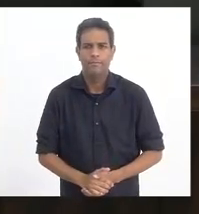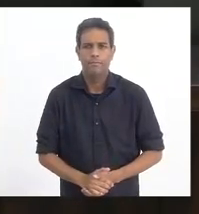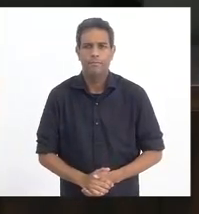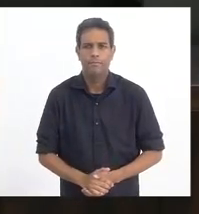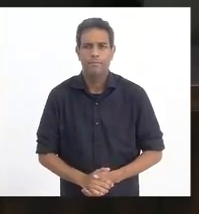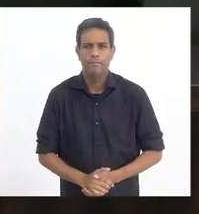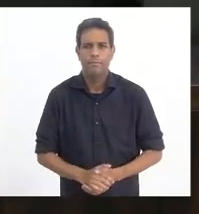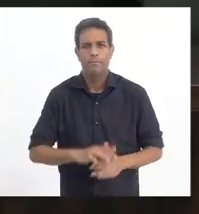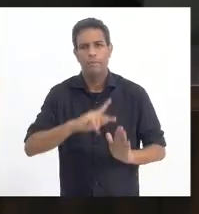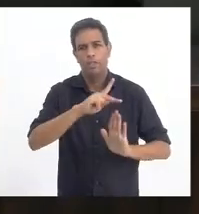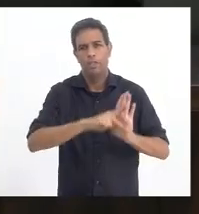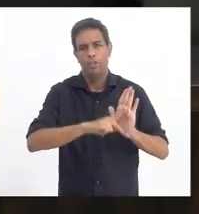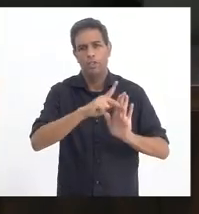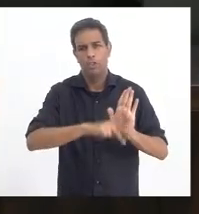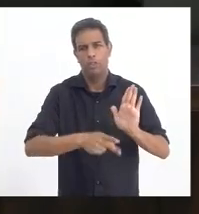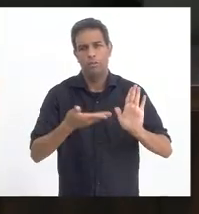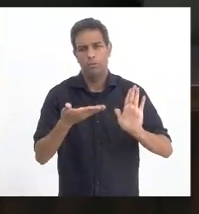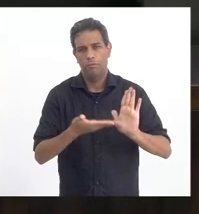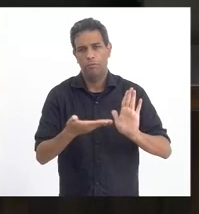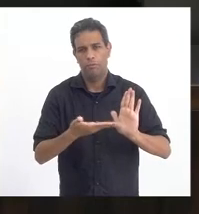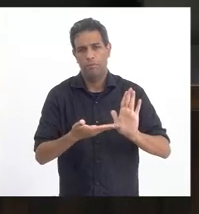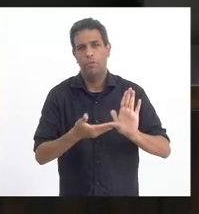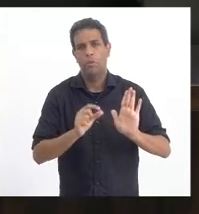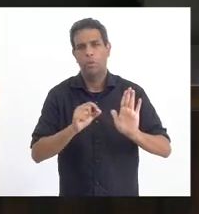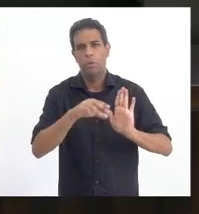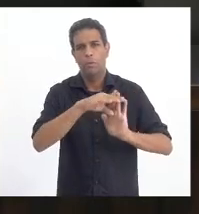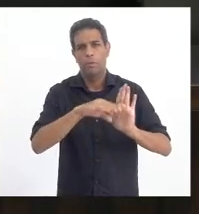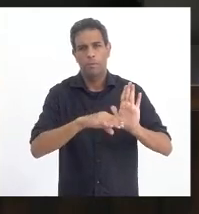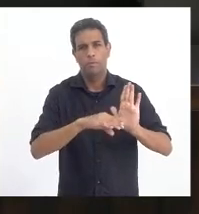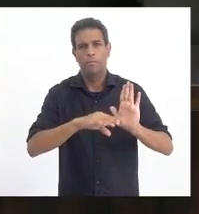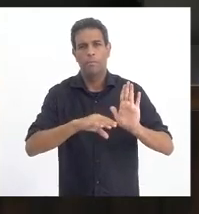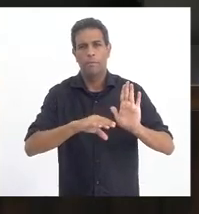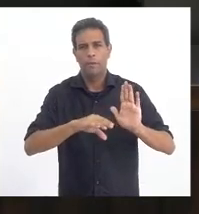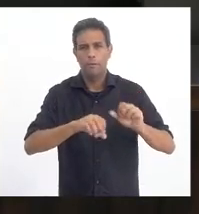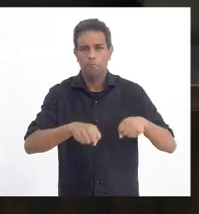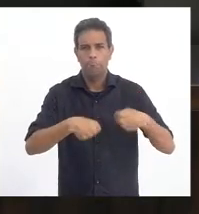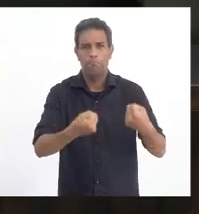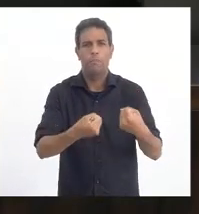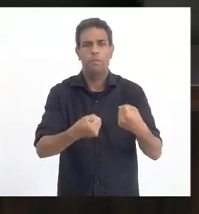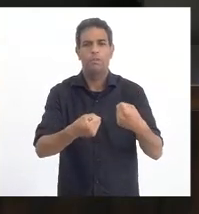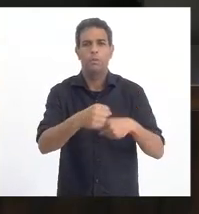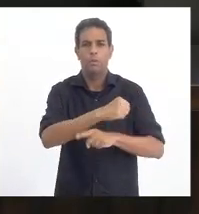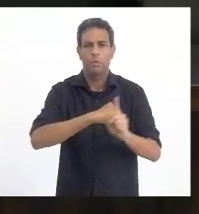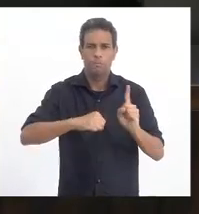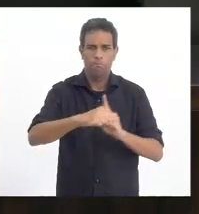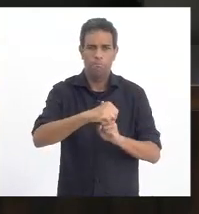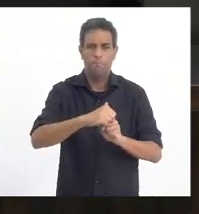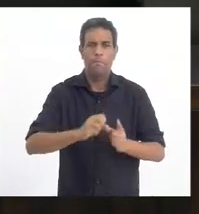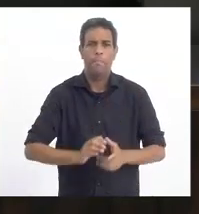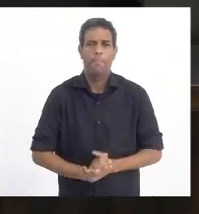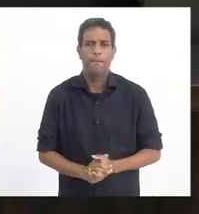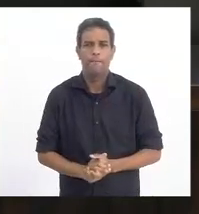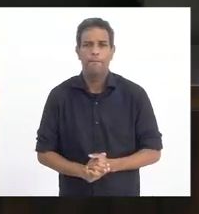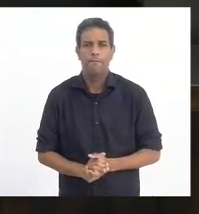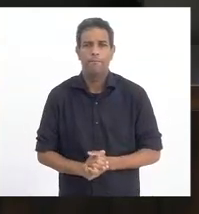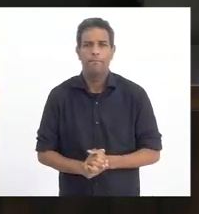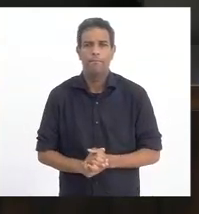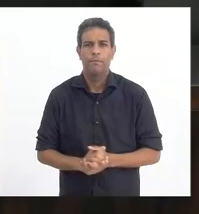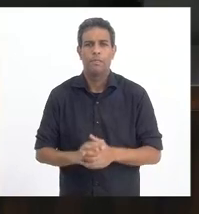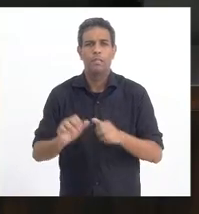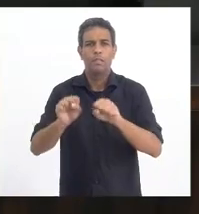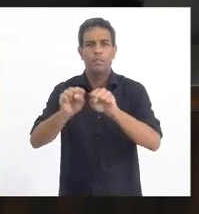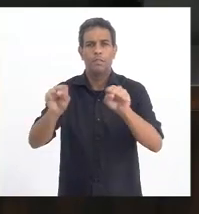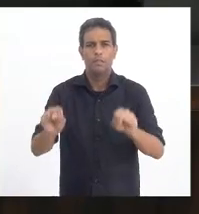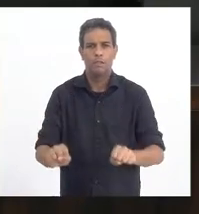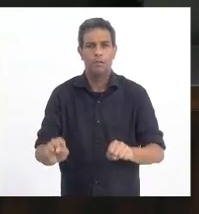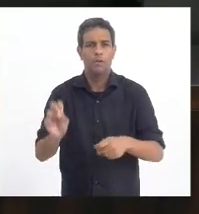e do projeto de lei e da proteção social e do sistema de proteção social